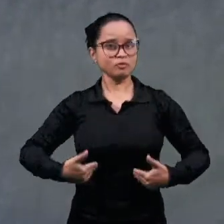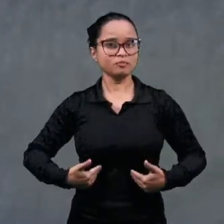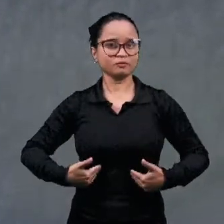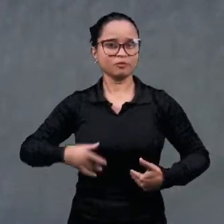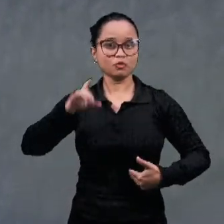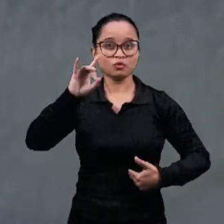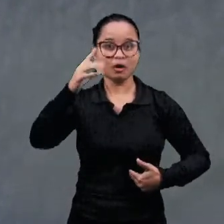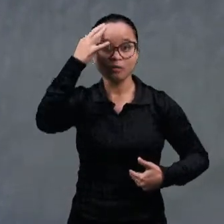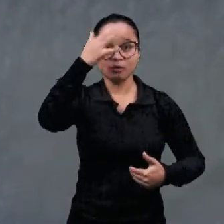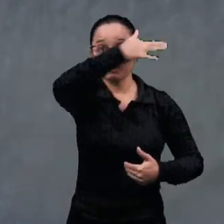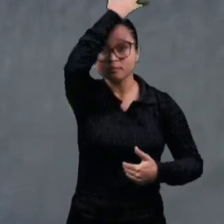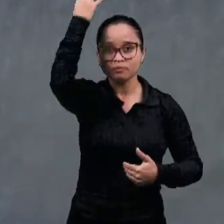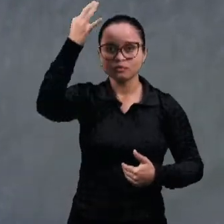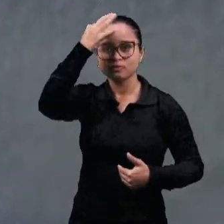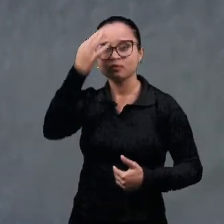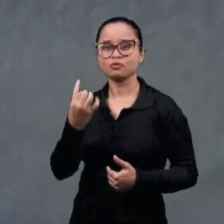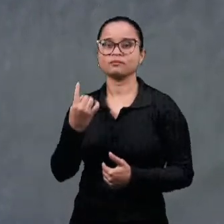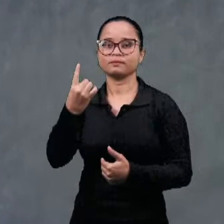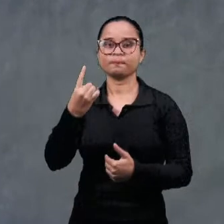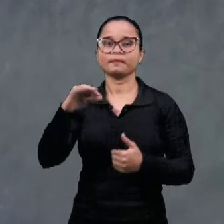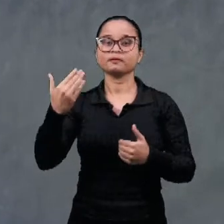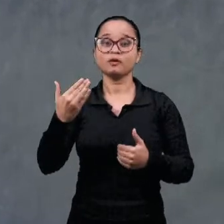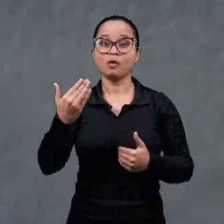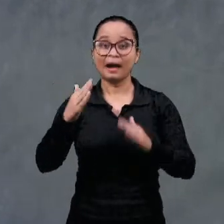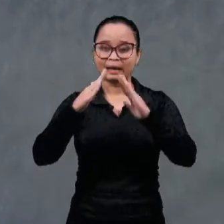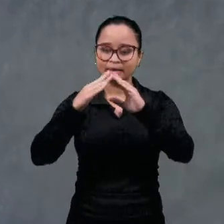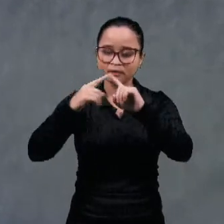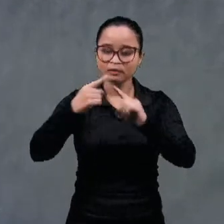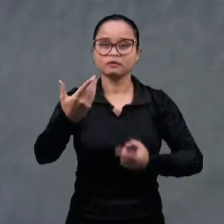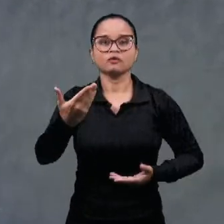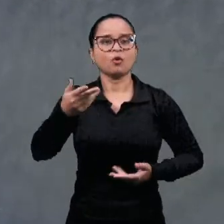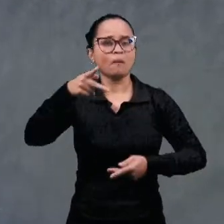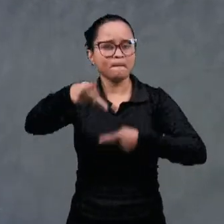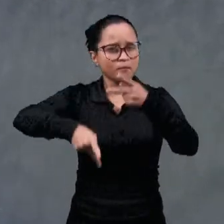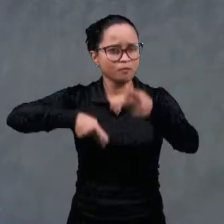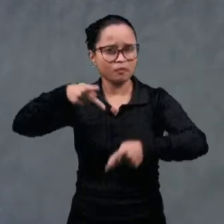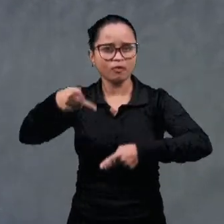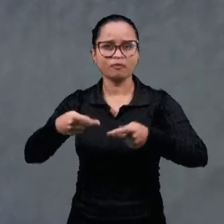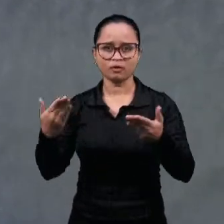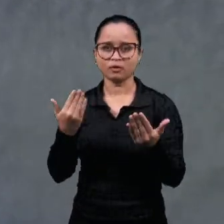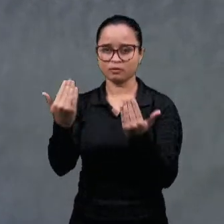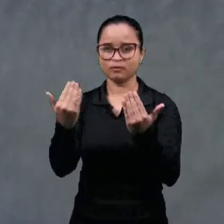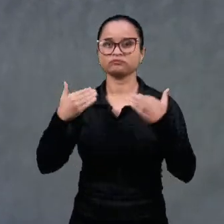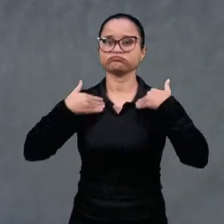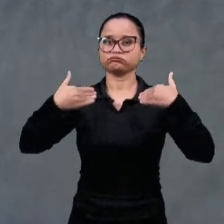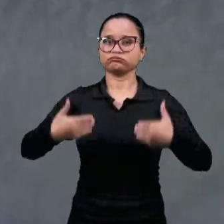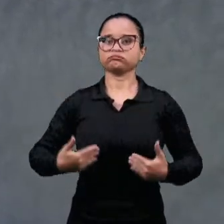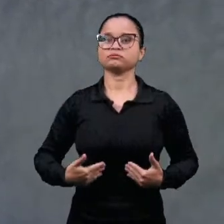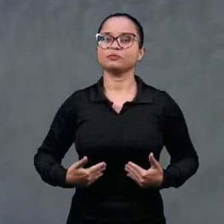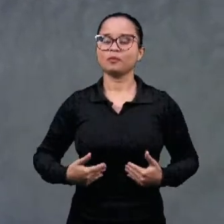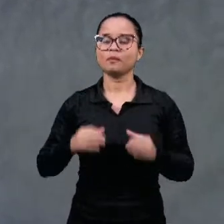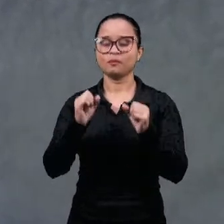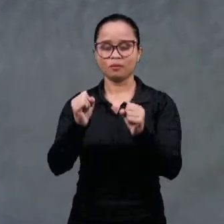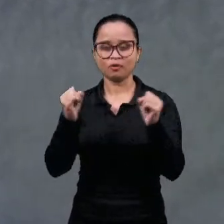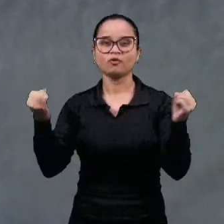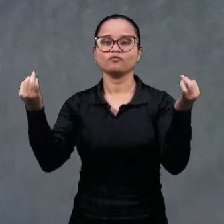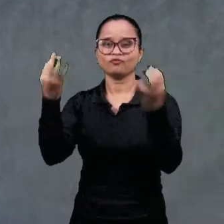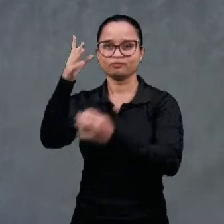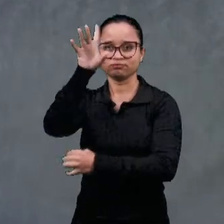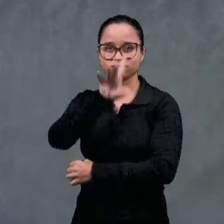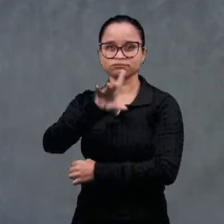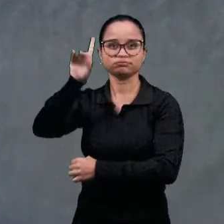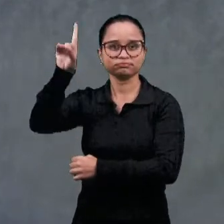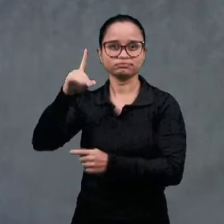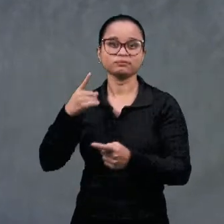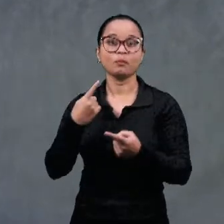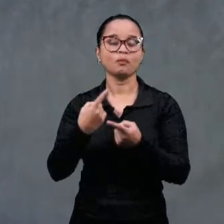se posiciona como corpo, o povo que se posiciona como corpo, esse pode glorificar o Senhor por viver